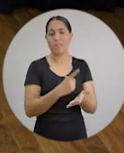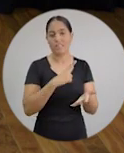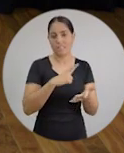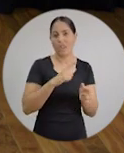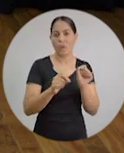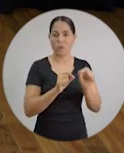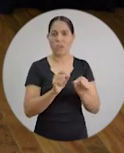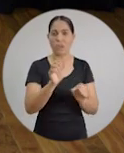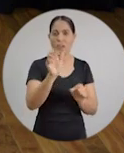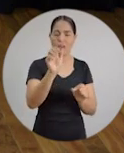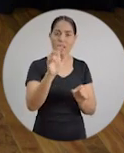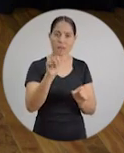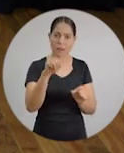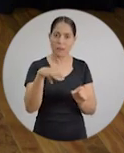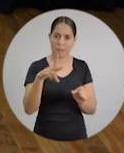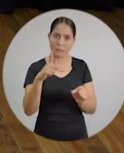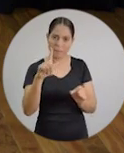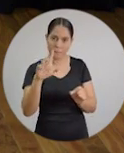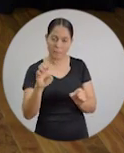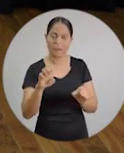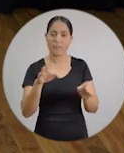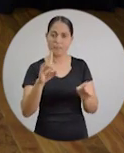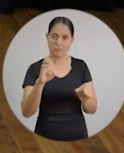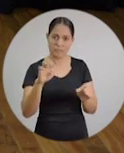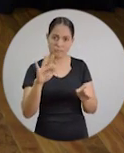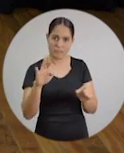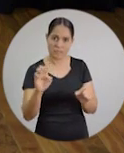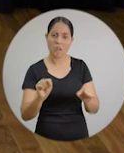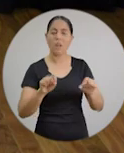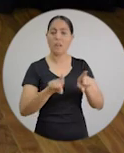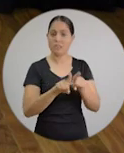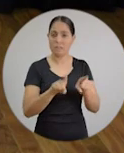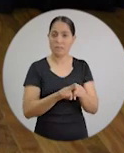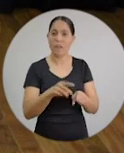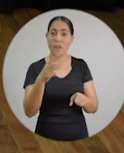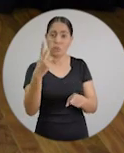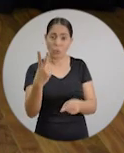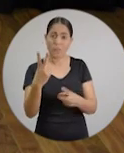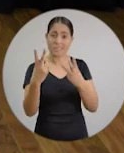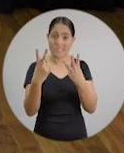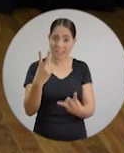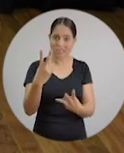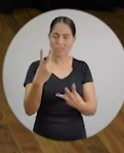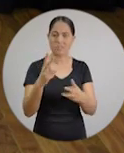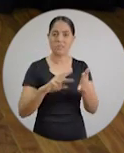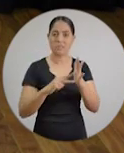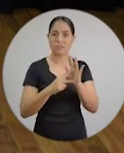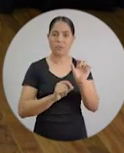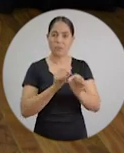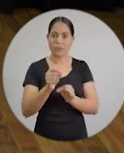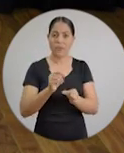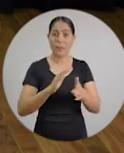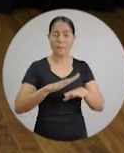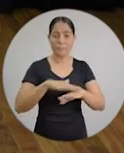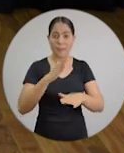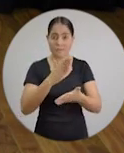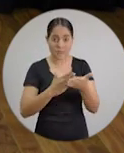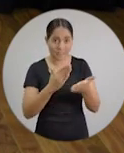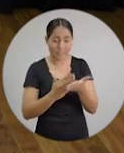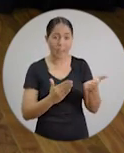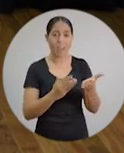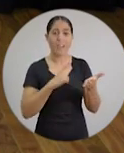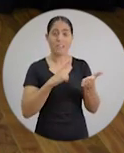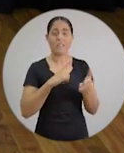um convencimento do Conselho Seccional, né, a votação é por 2/3, ou seja, 2/3 do Conselho Seccional entendam